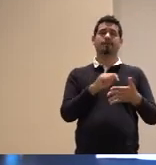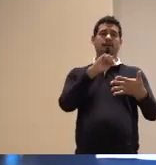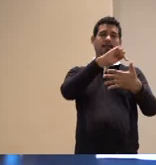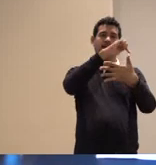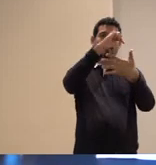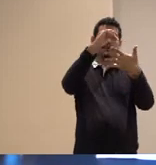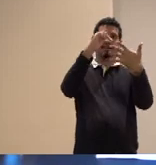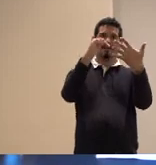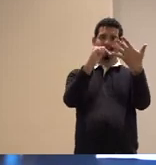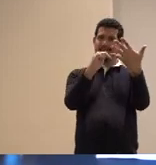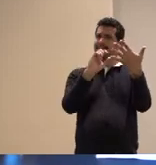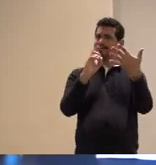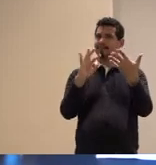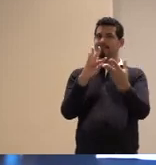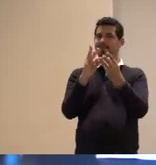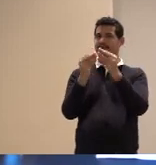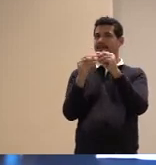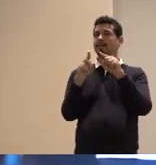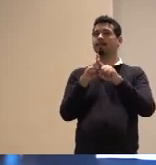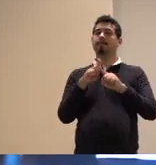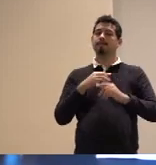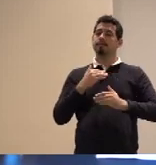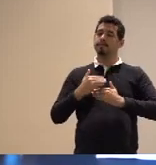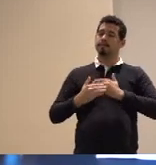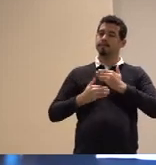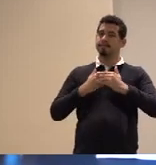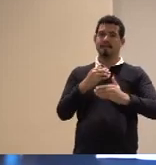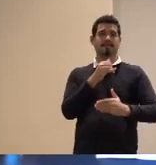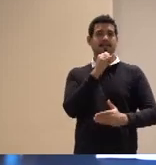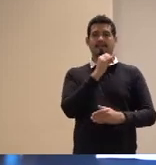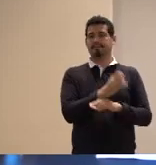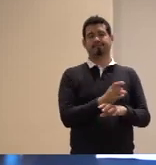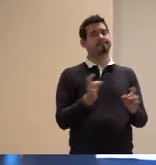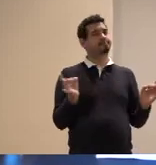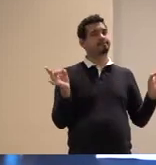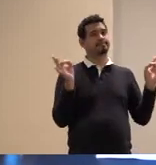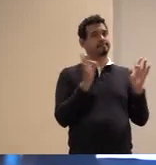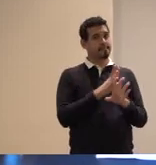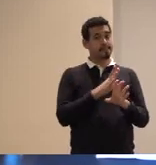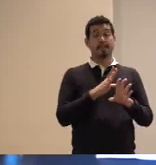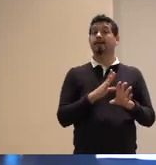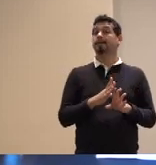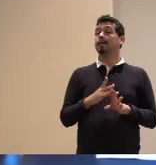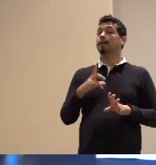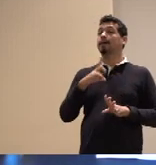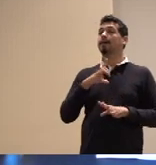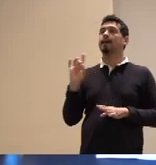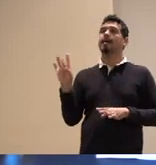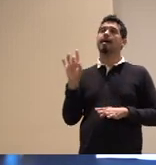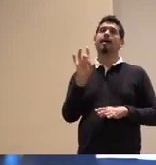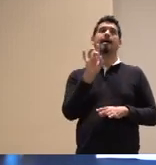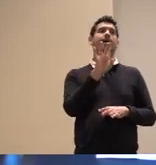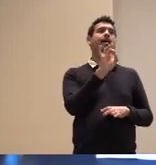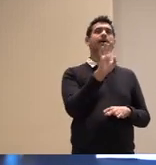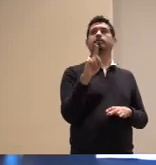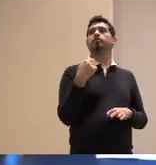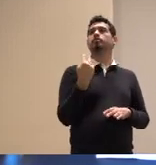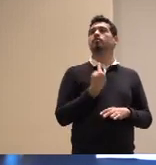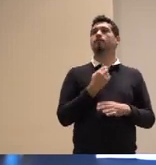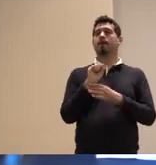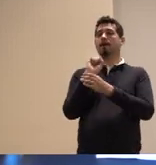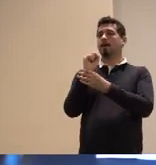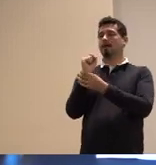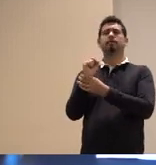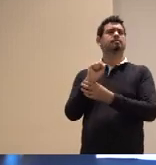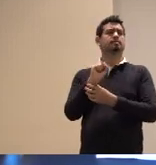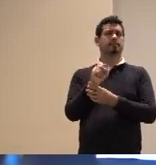posso concluir que o reordenamento é um processo, ainda não acabamos, e que está nas mãos de cada um de nós garantir que, de